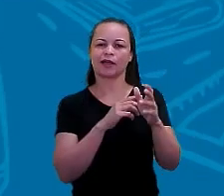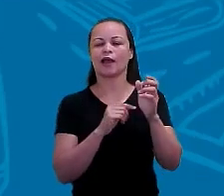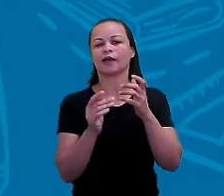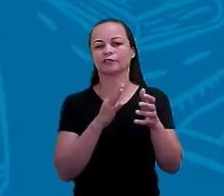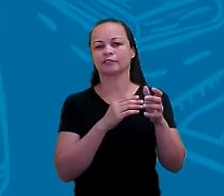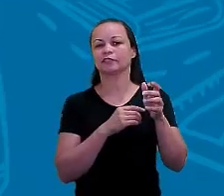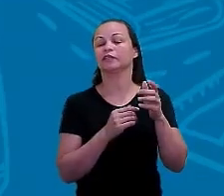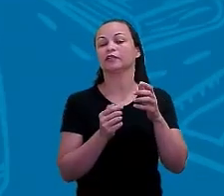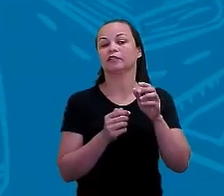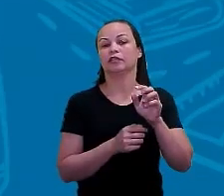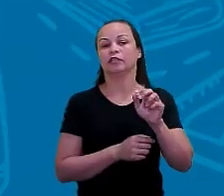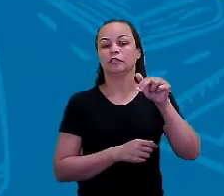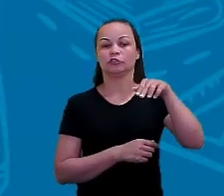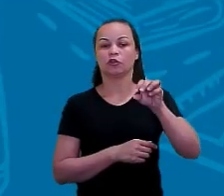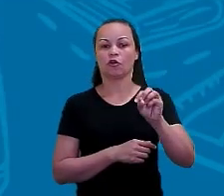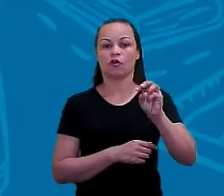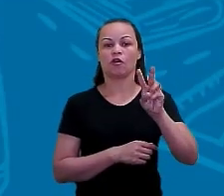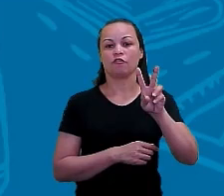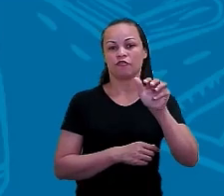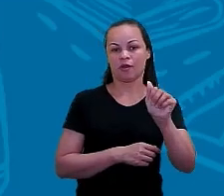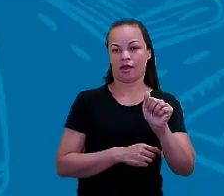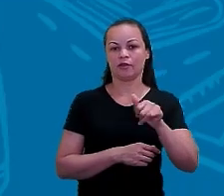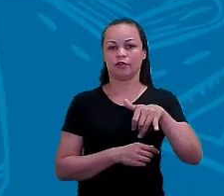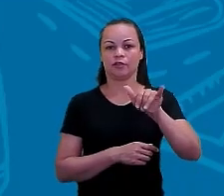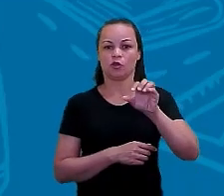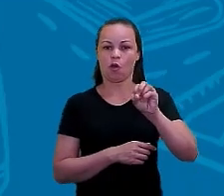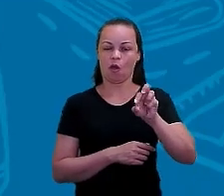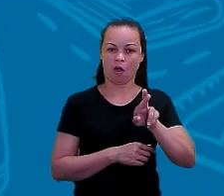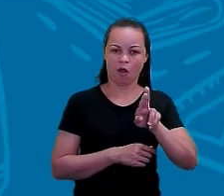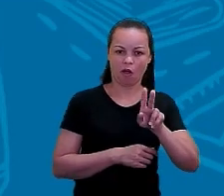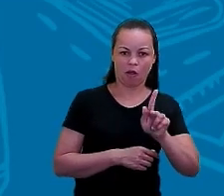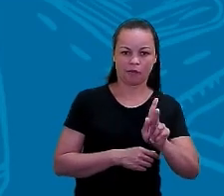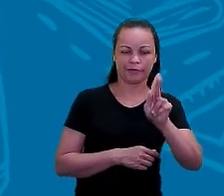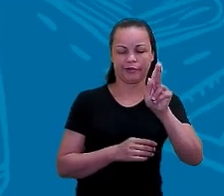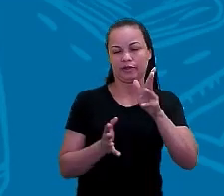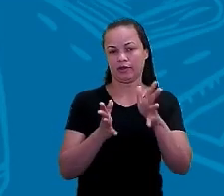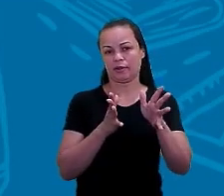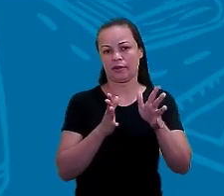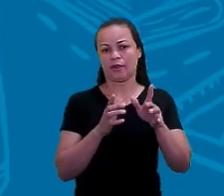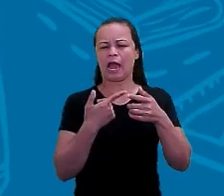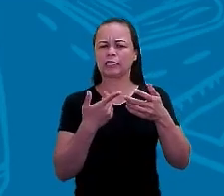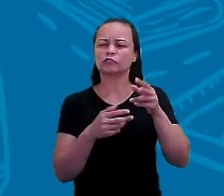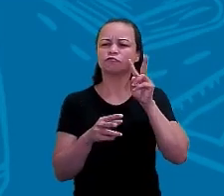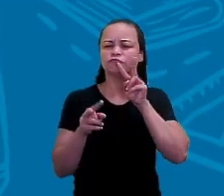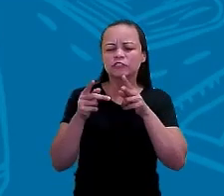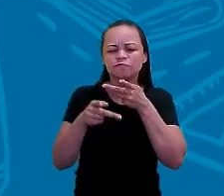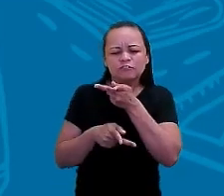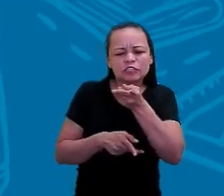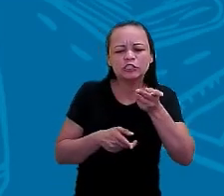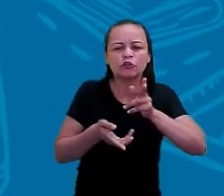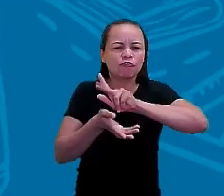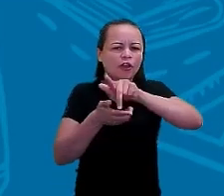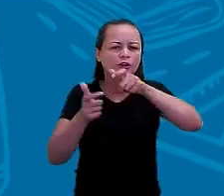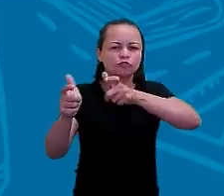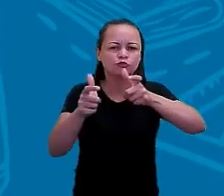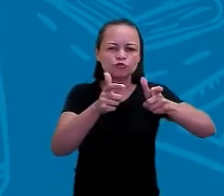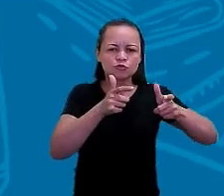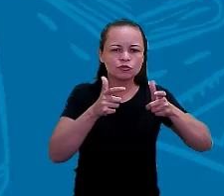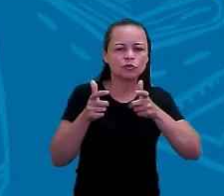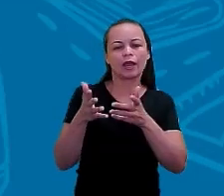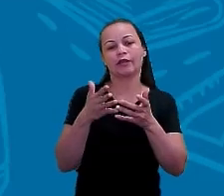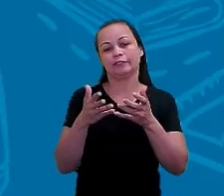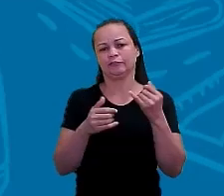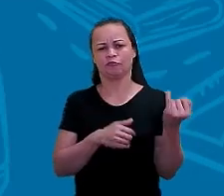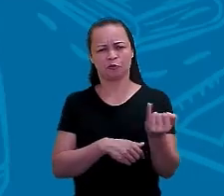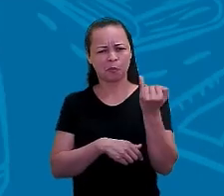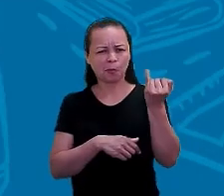Central Park, que visitou avenidas, porém ele deixou algumas coisas que não deu para visitar, porque pouco tempo, e realmente, conhecer